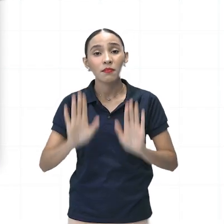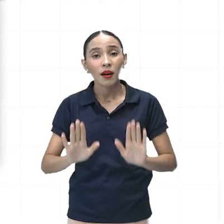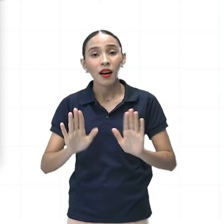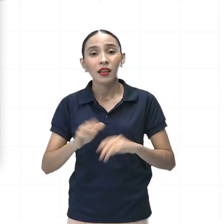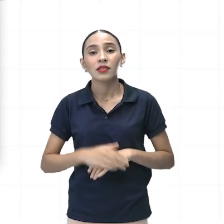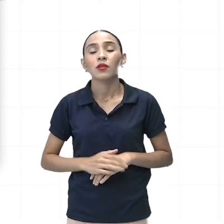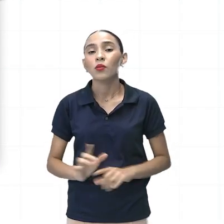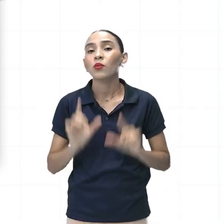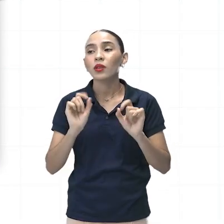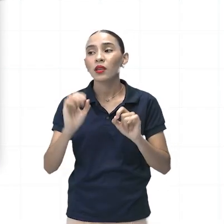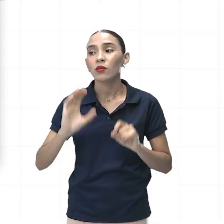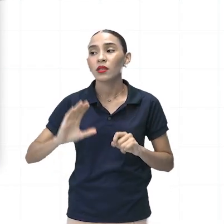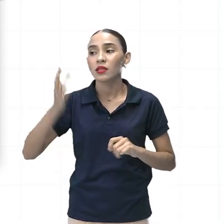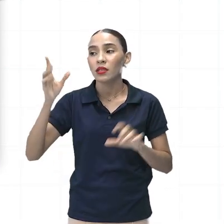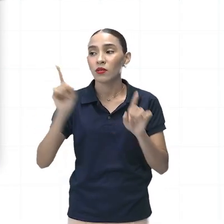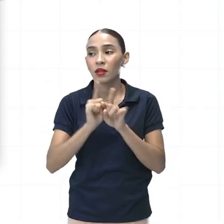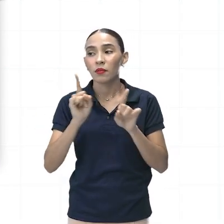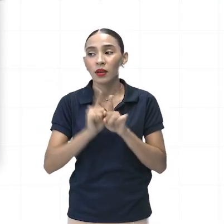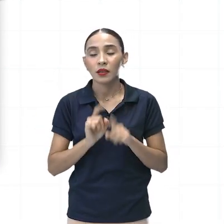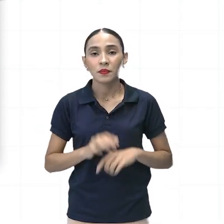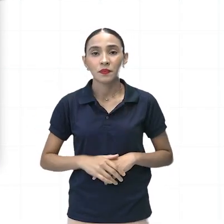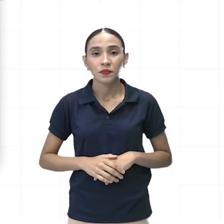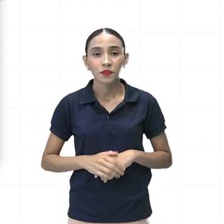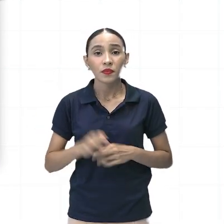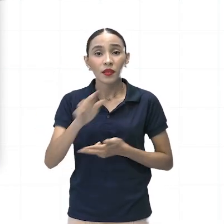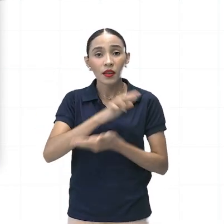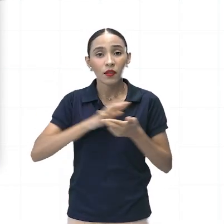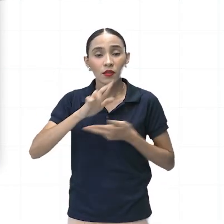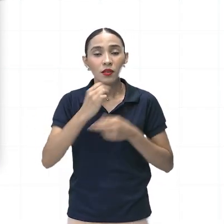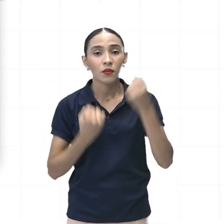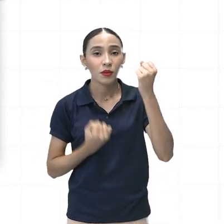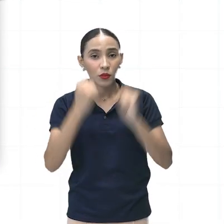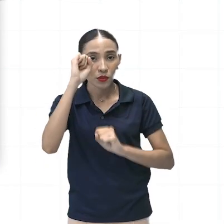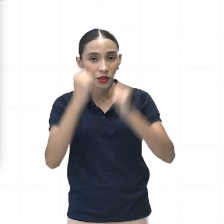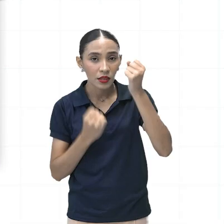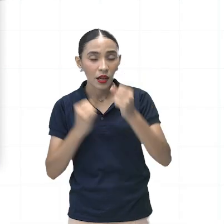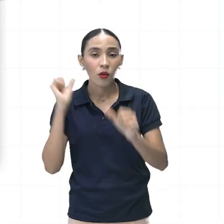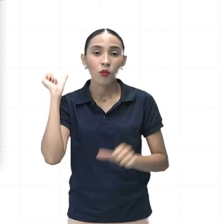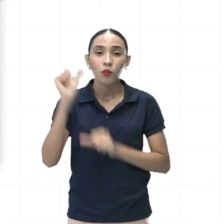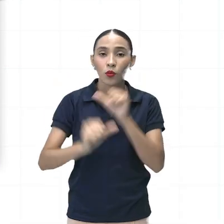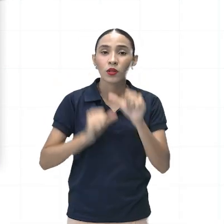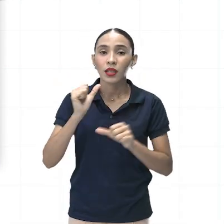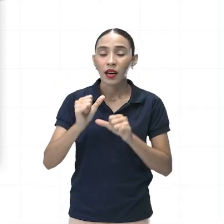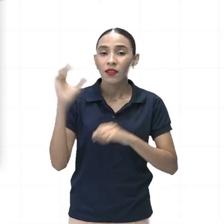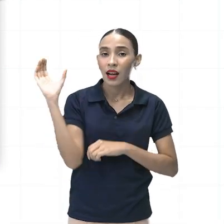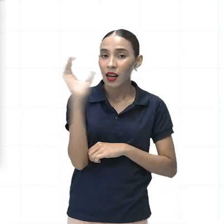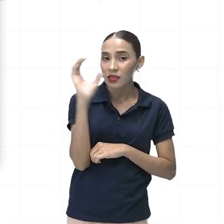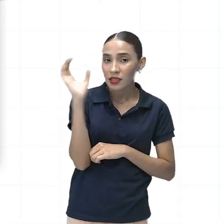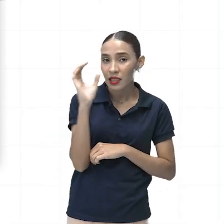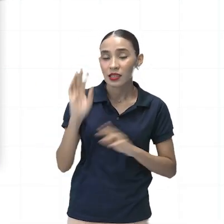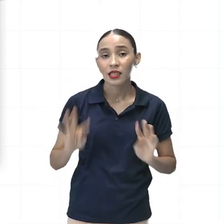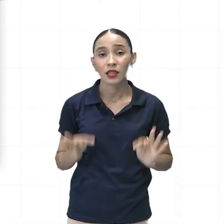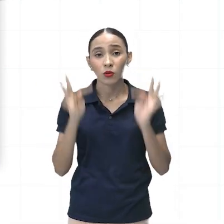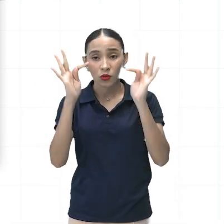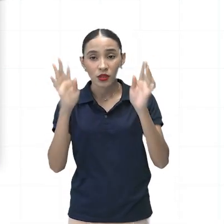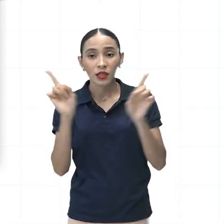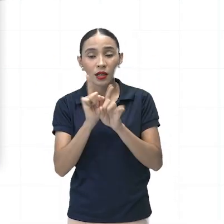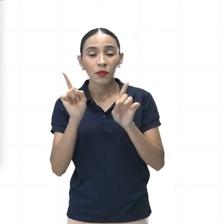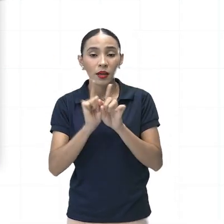tempo, o que estava acontecendo naquela época? A Revolução Industrial, que transformava a ciência e as